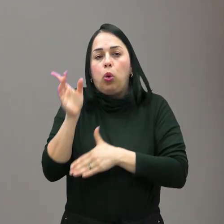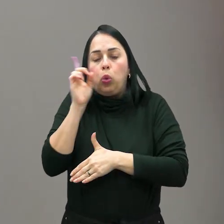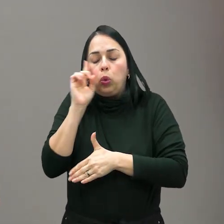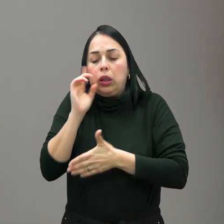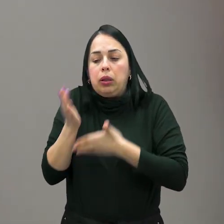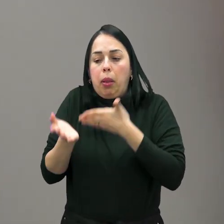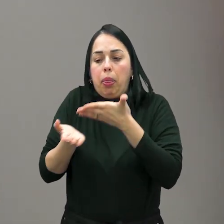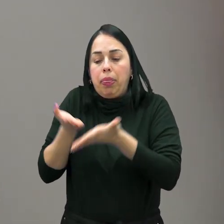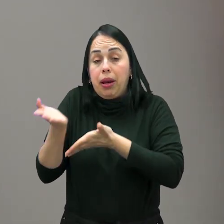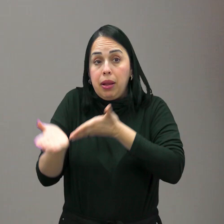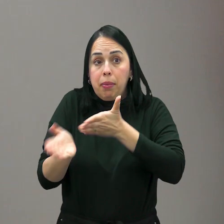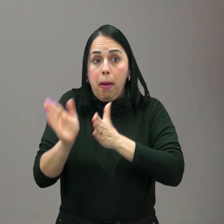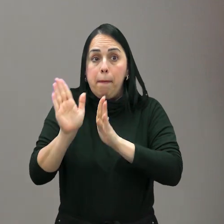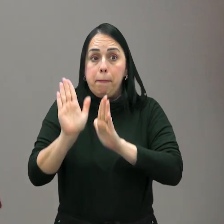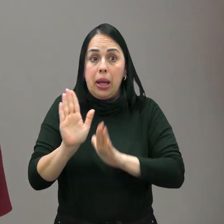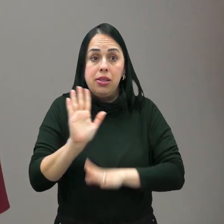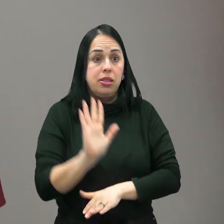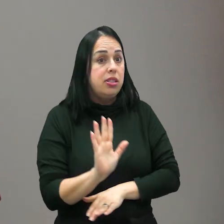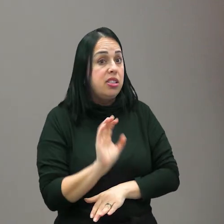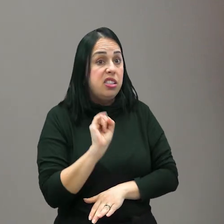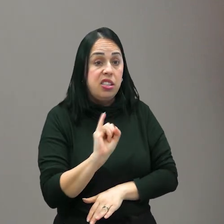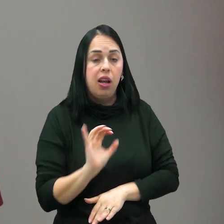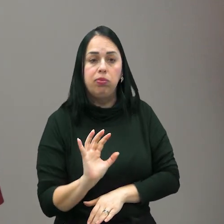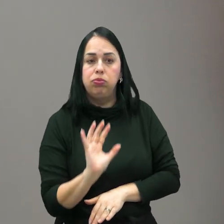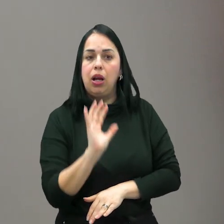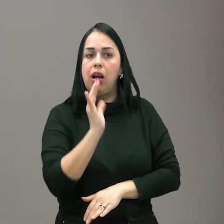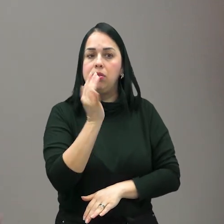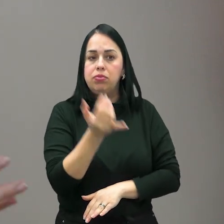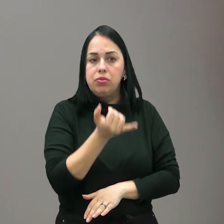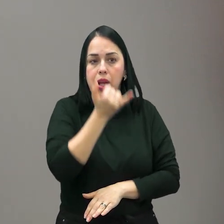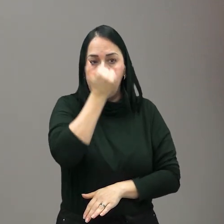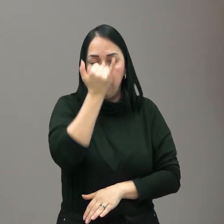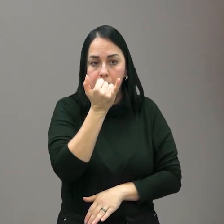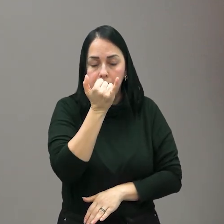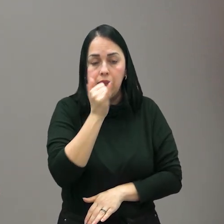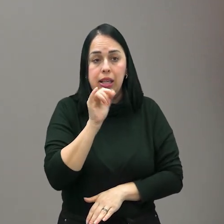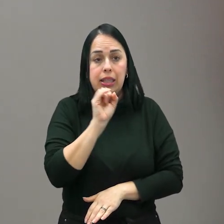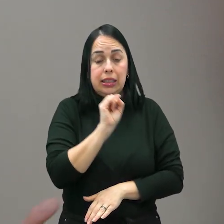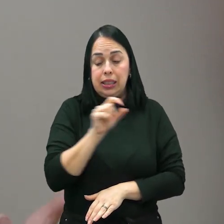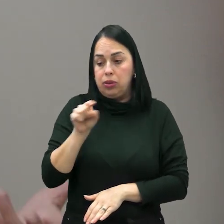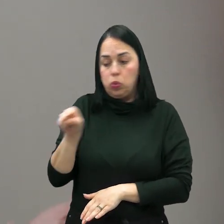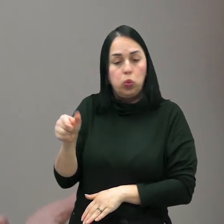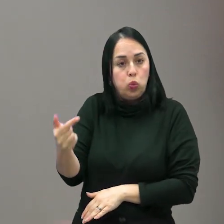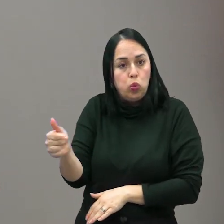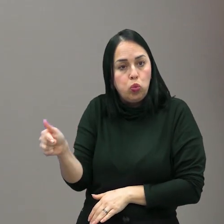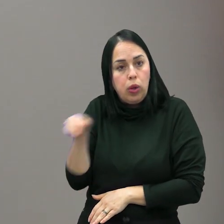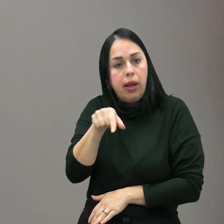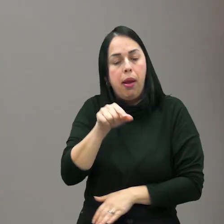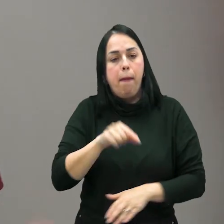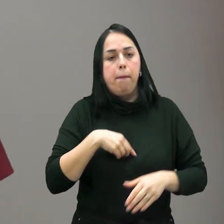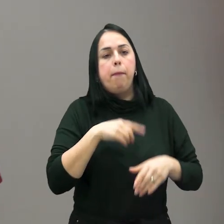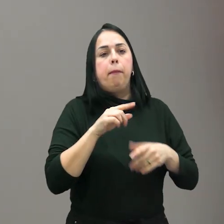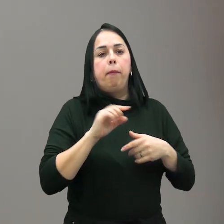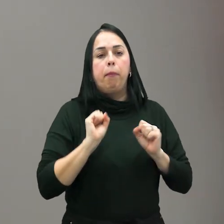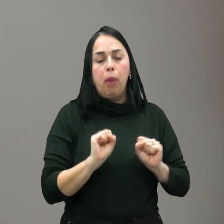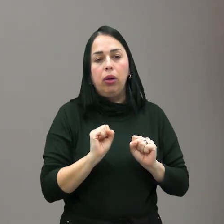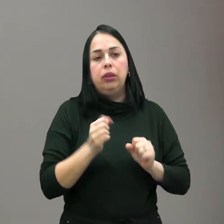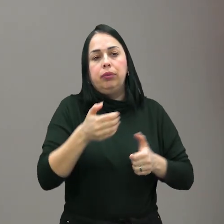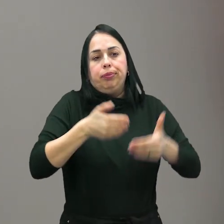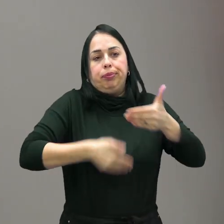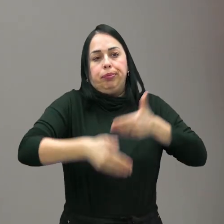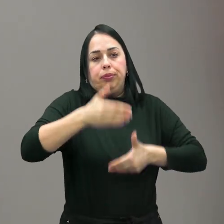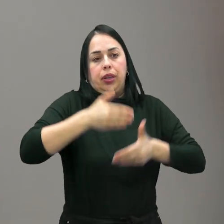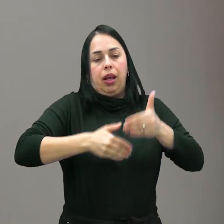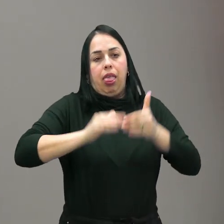mas também diante de uma fatalidade, de um acidente, tudo isso pode, né, conta bastante na hora da